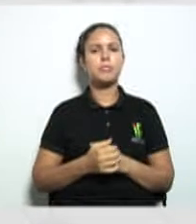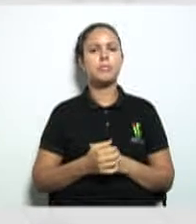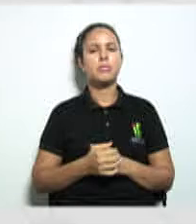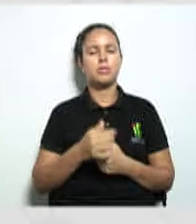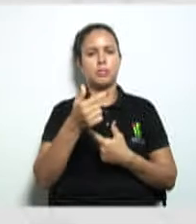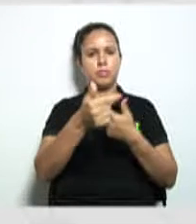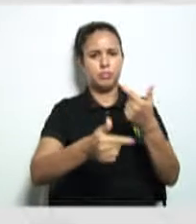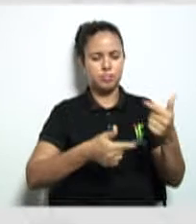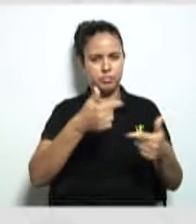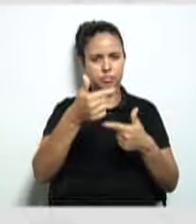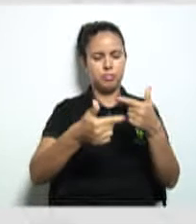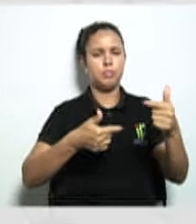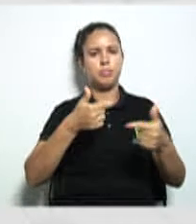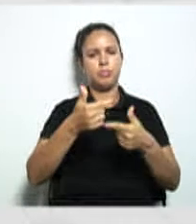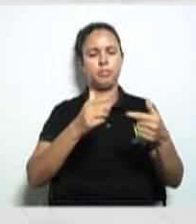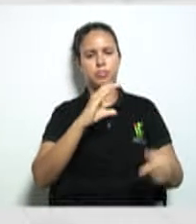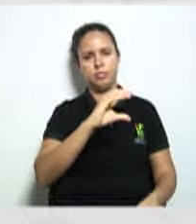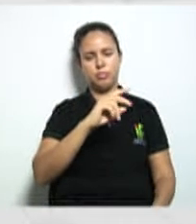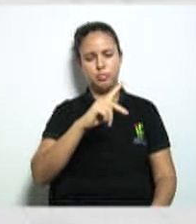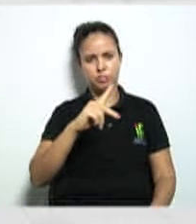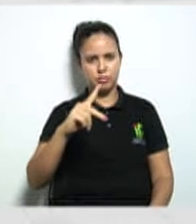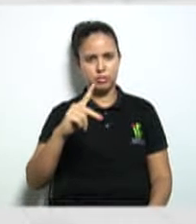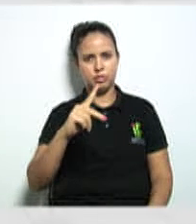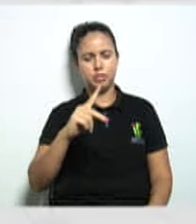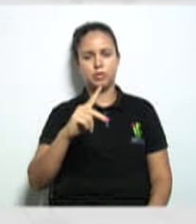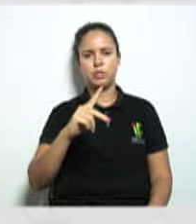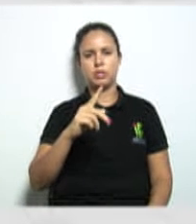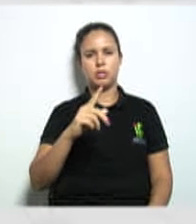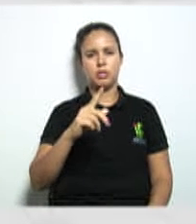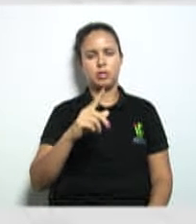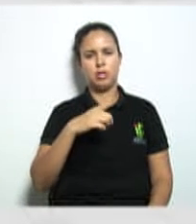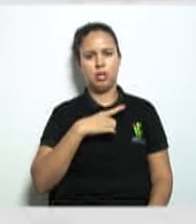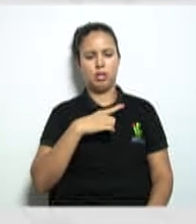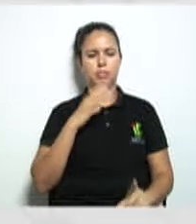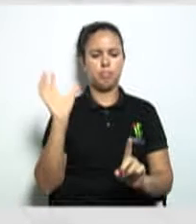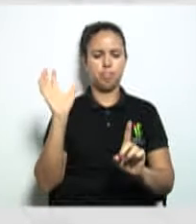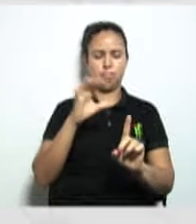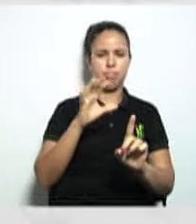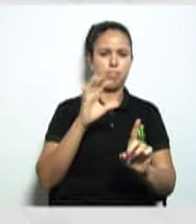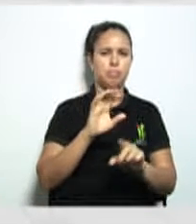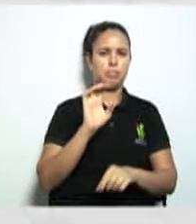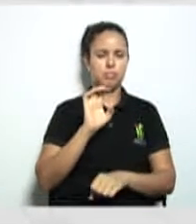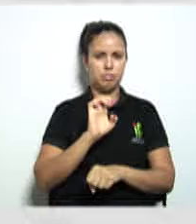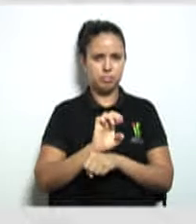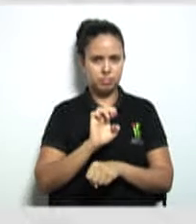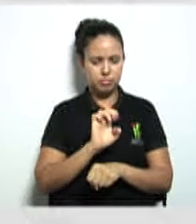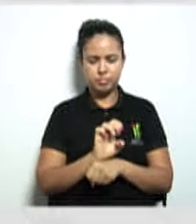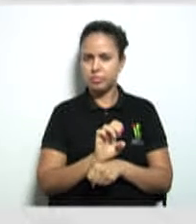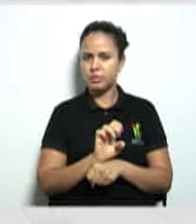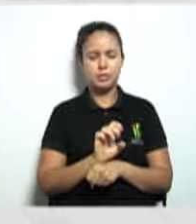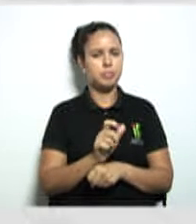cooperativa não recebem interferência do Estado. Por isso que se diz que